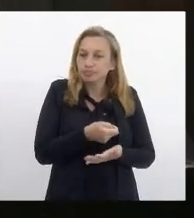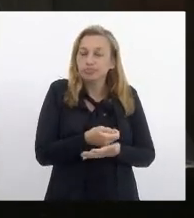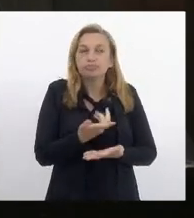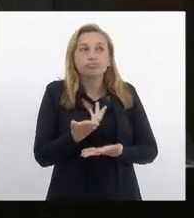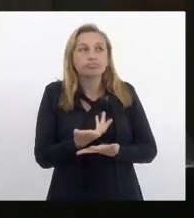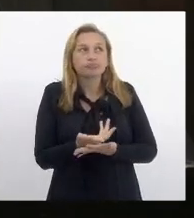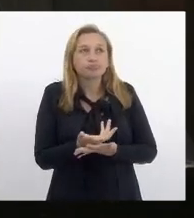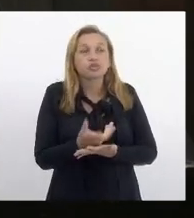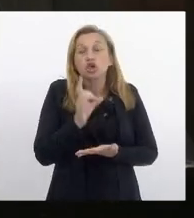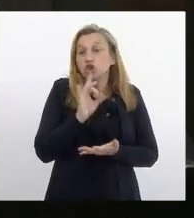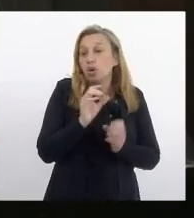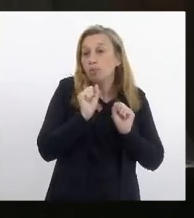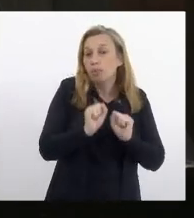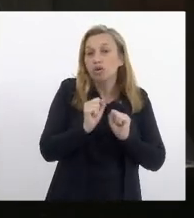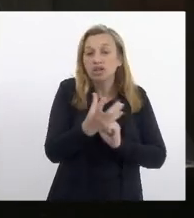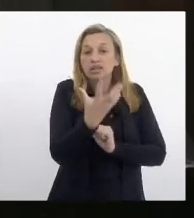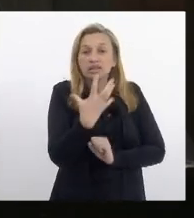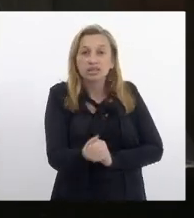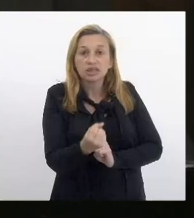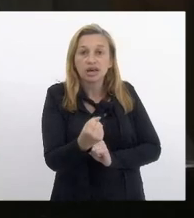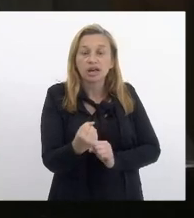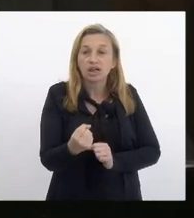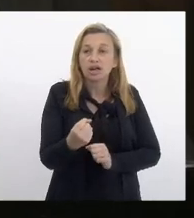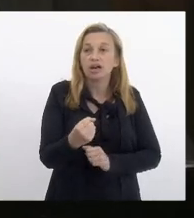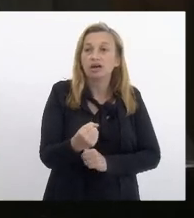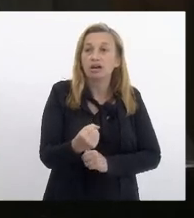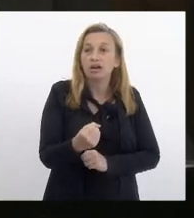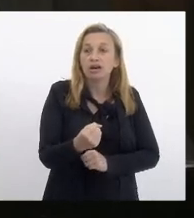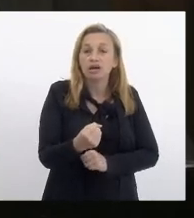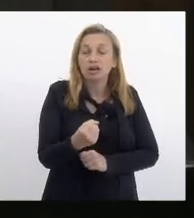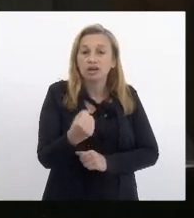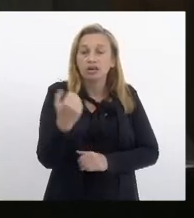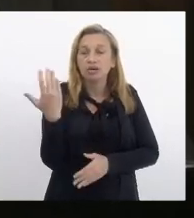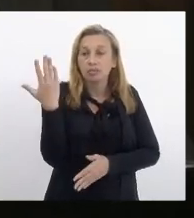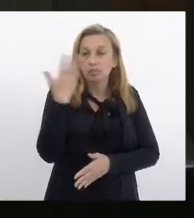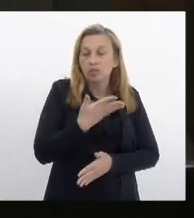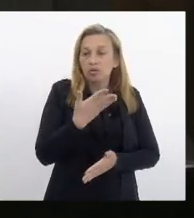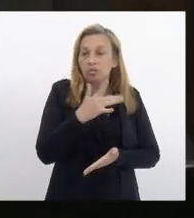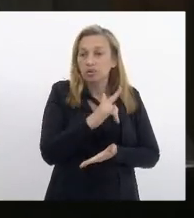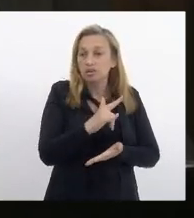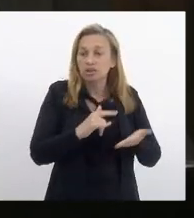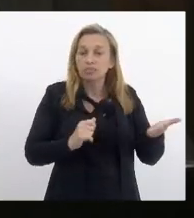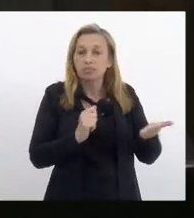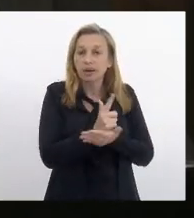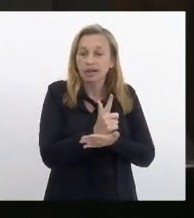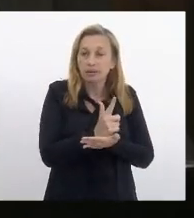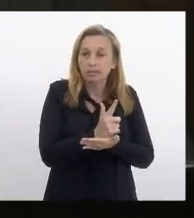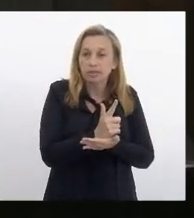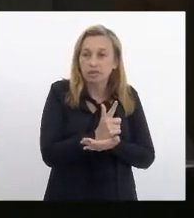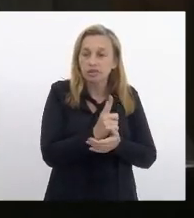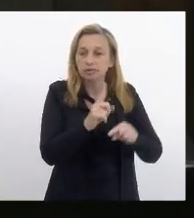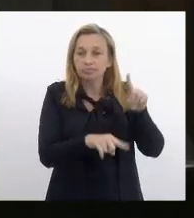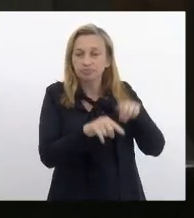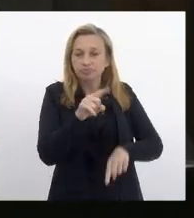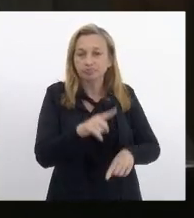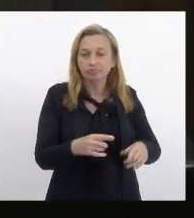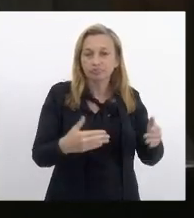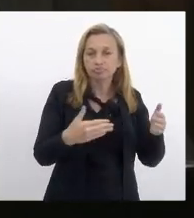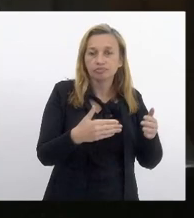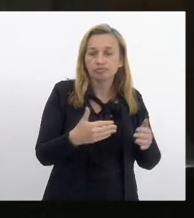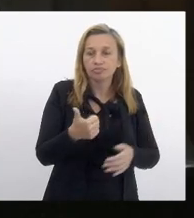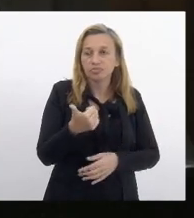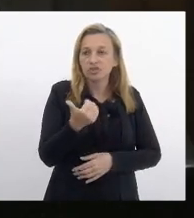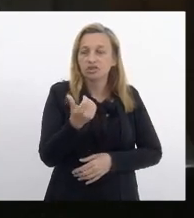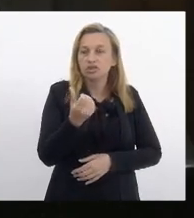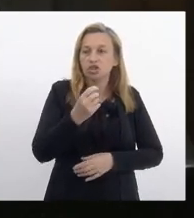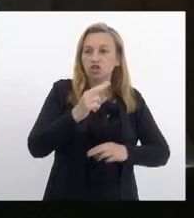que só possa aceitar comprovantes de pagamento por esses equipamentos de julho a dezembro de 2021.